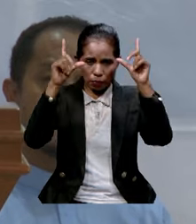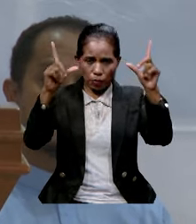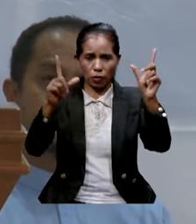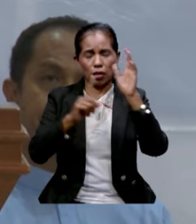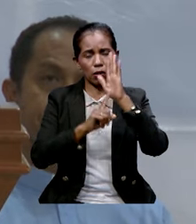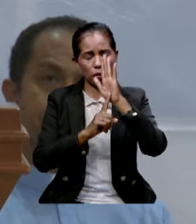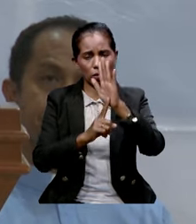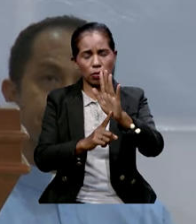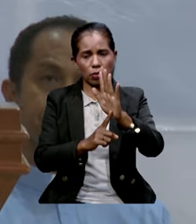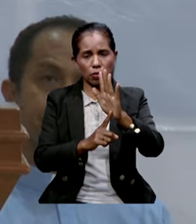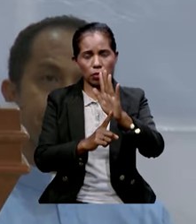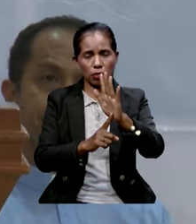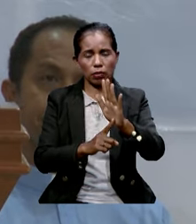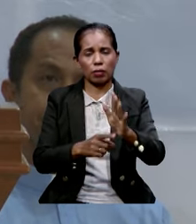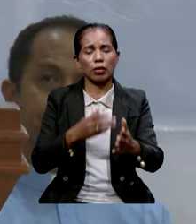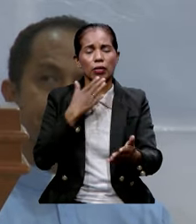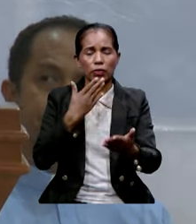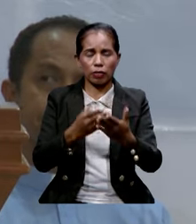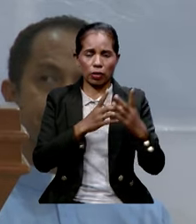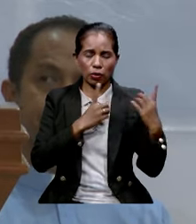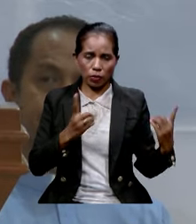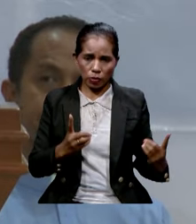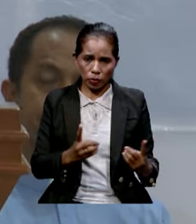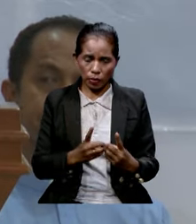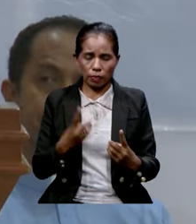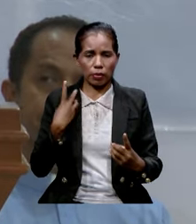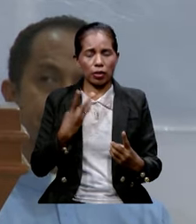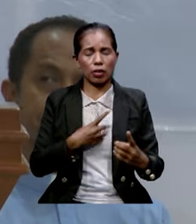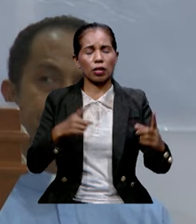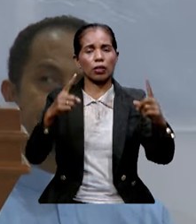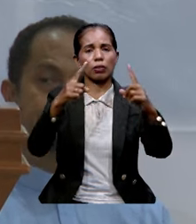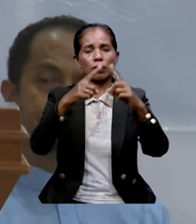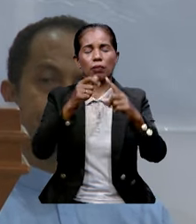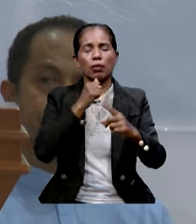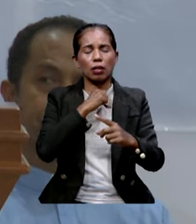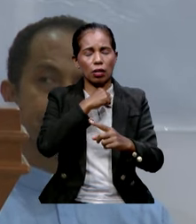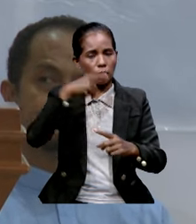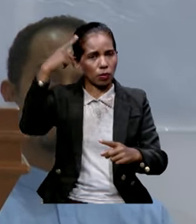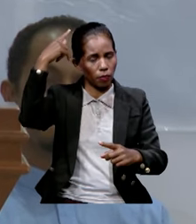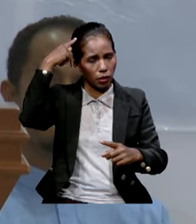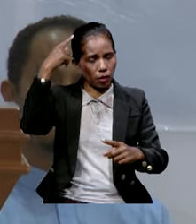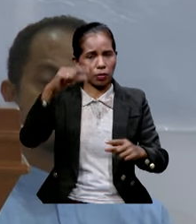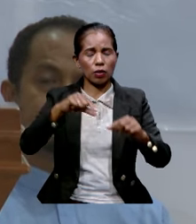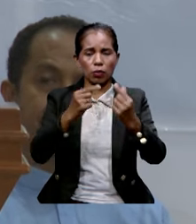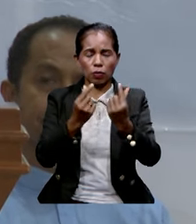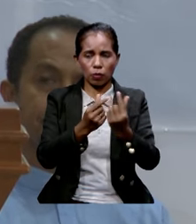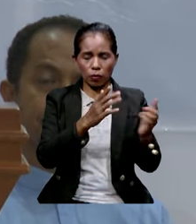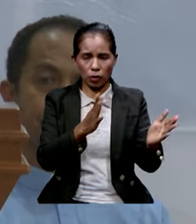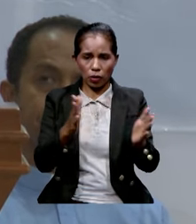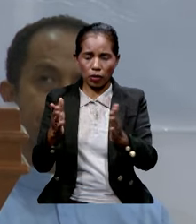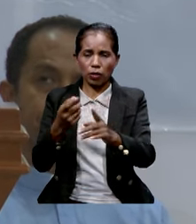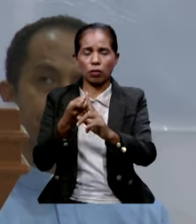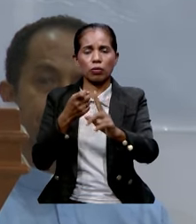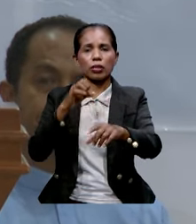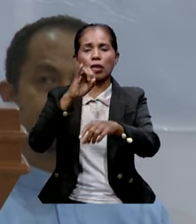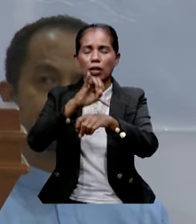aturu sinal gratidão no domin itaniam ba Santo Padre mak equipa preparação usi parte